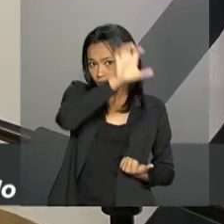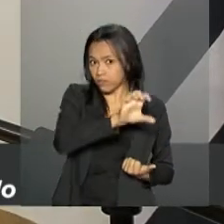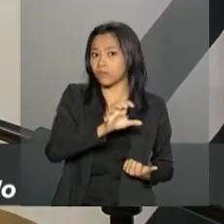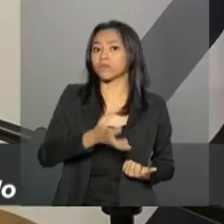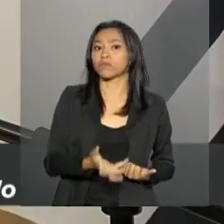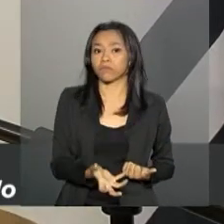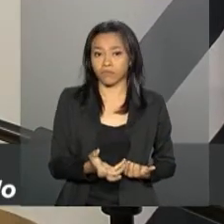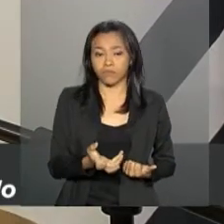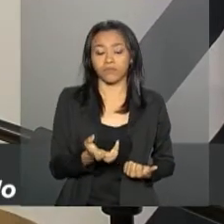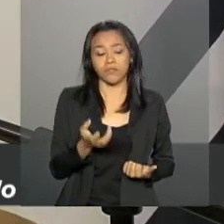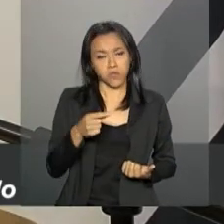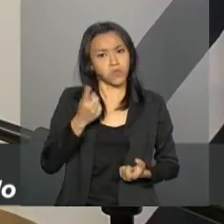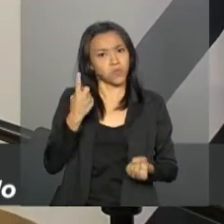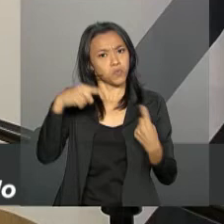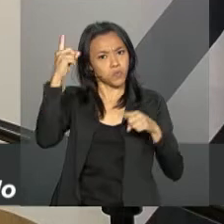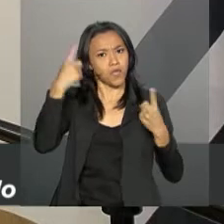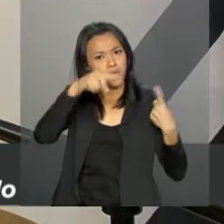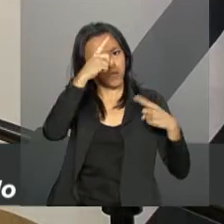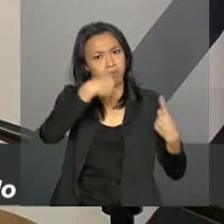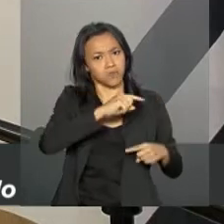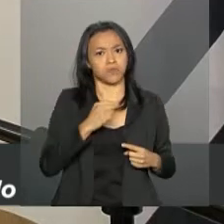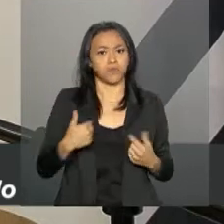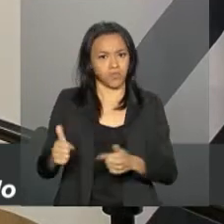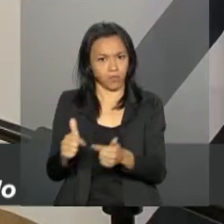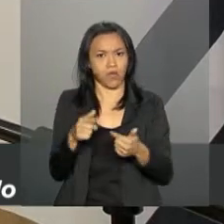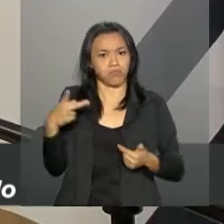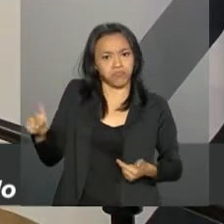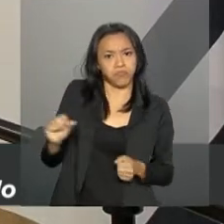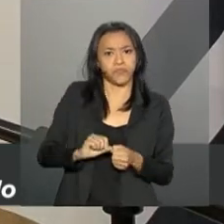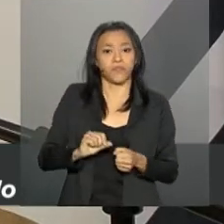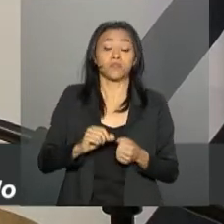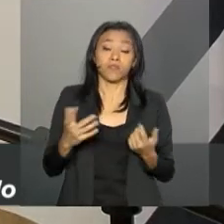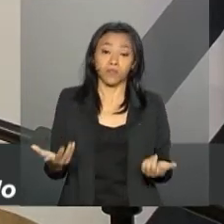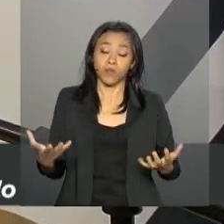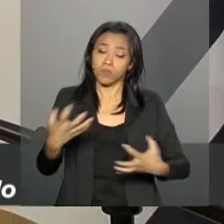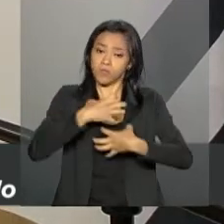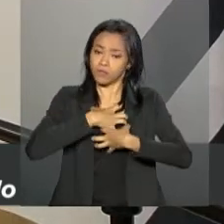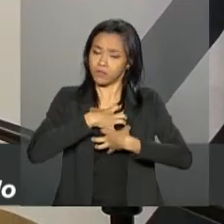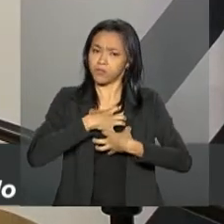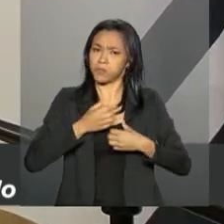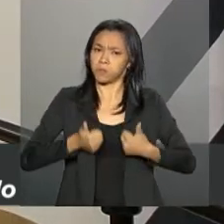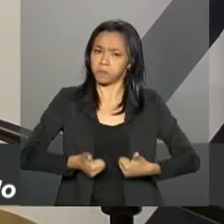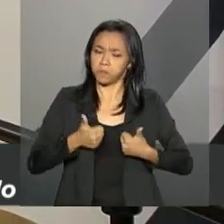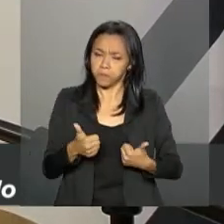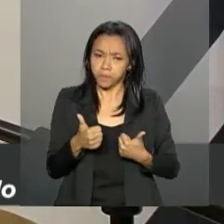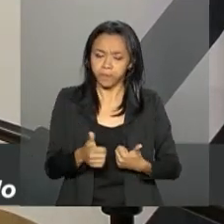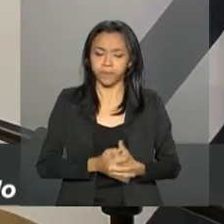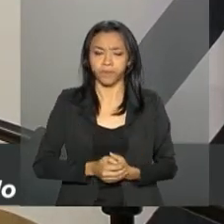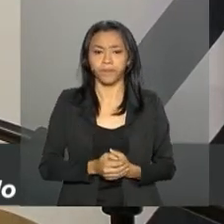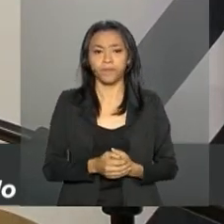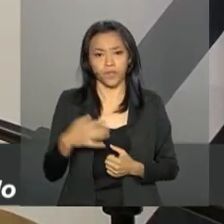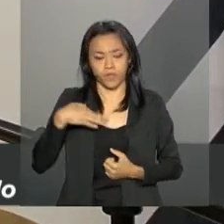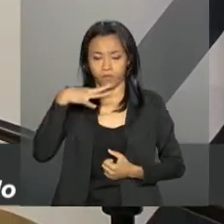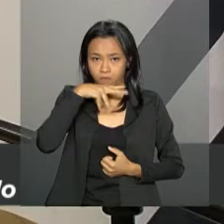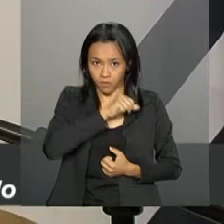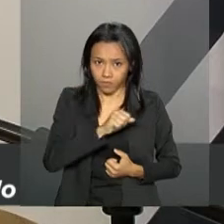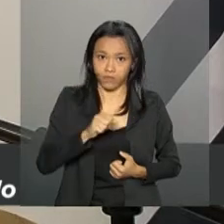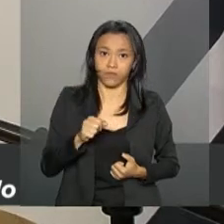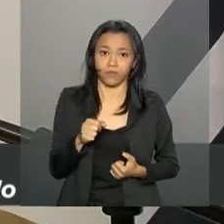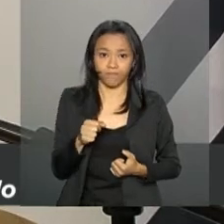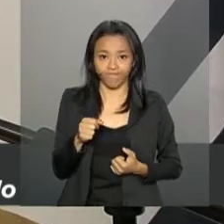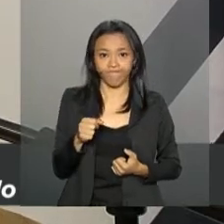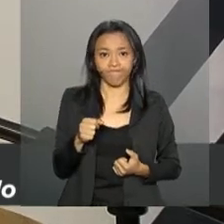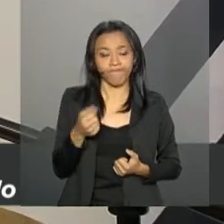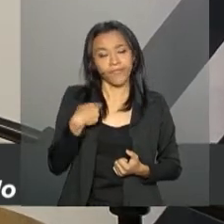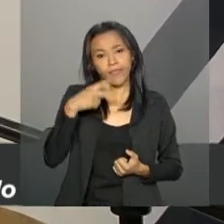nacionais com grande sucesso. Então, eu me sinto muito compensado, eu que, na verdade, eu acho que foi, de alguma